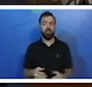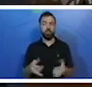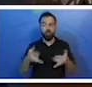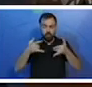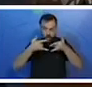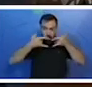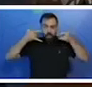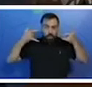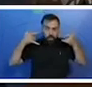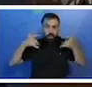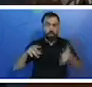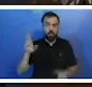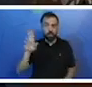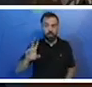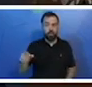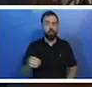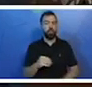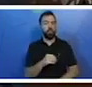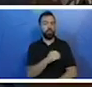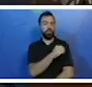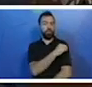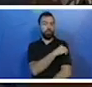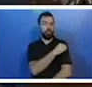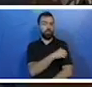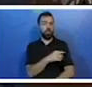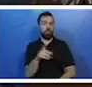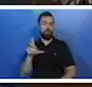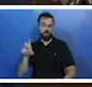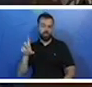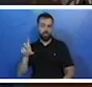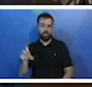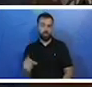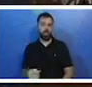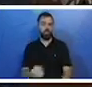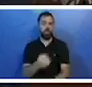de sempre, usem máscara, álcool gel, só sai de casa se for necessário e um forte abraço para todos.